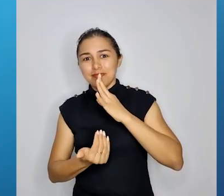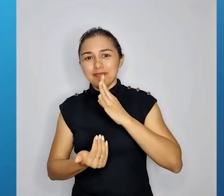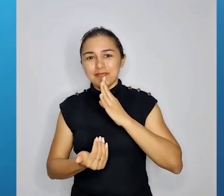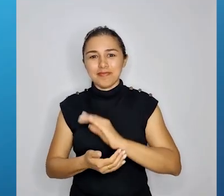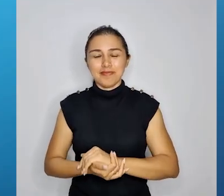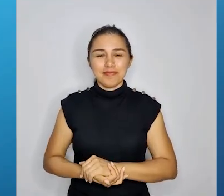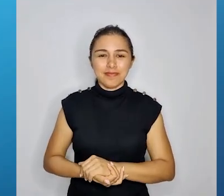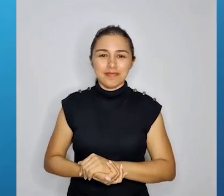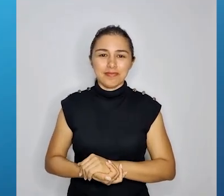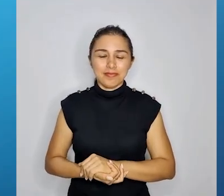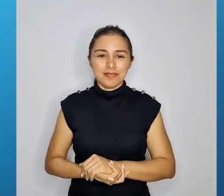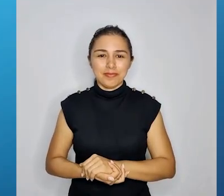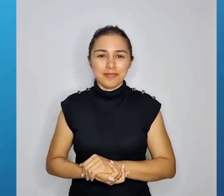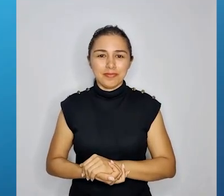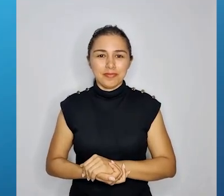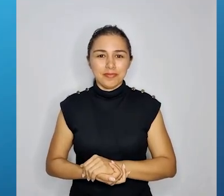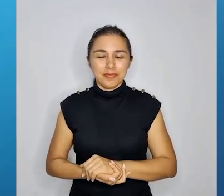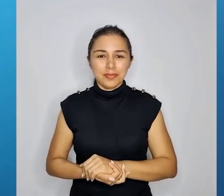conhecer um pouquinho mais.